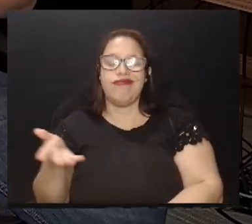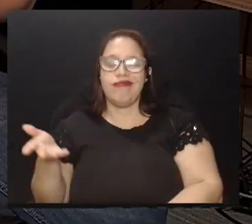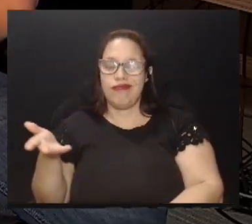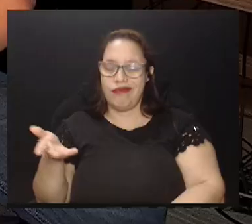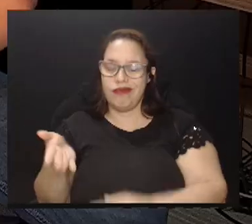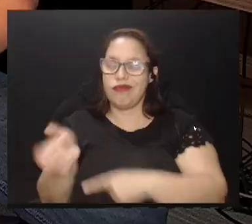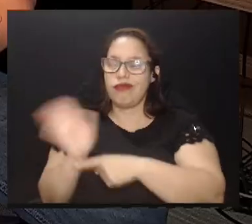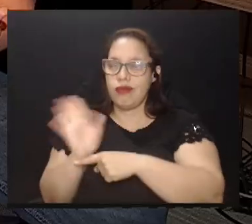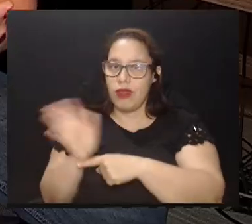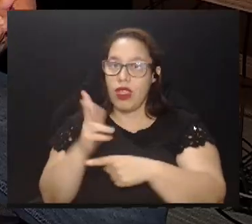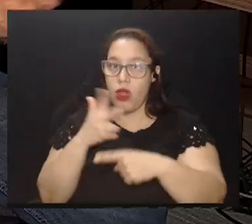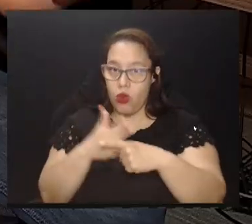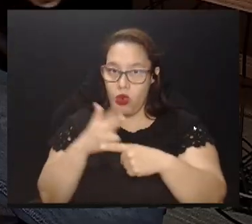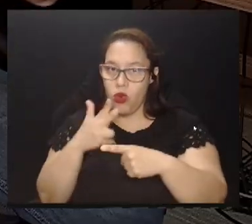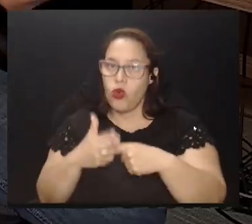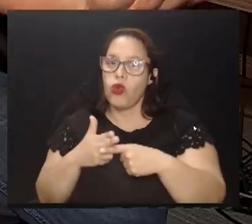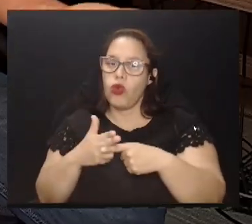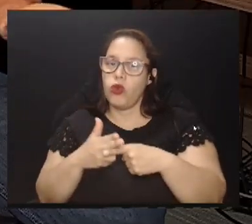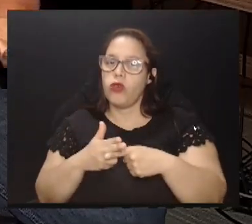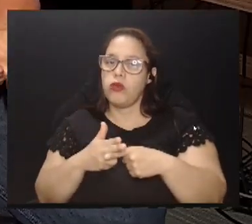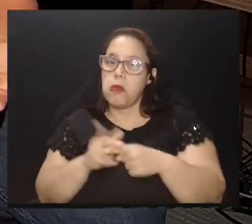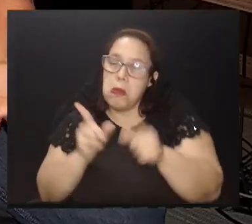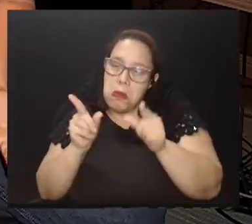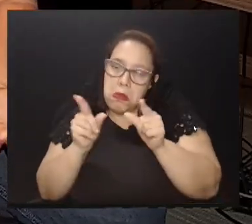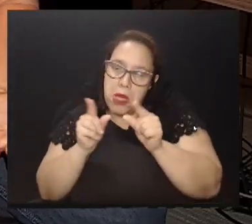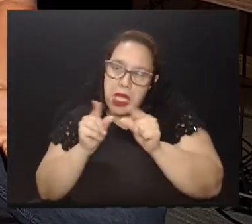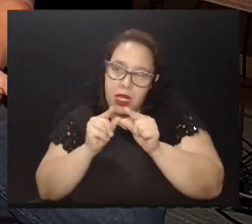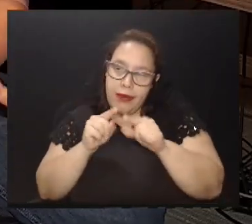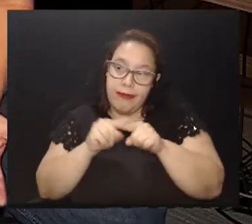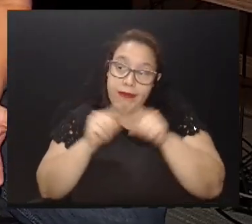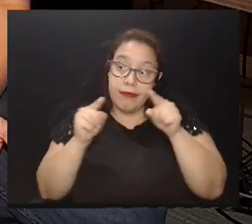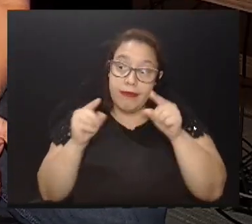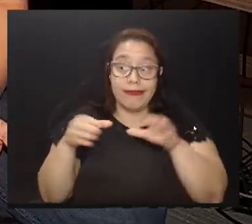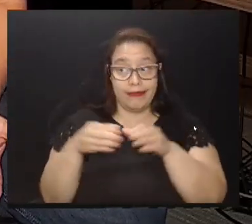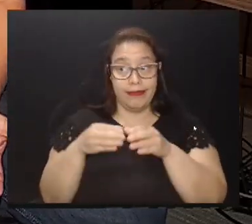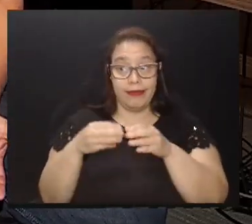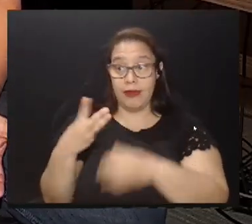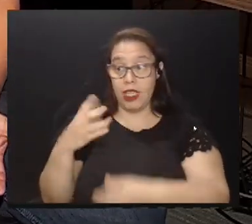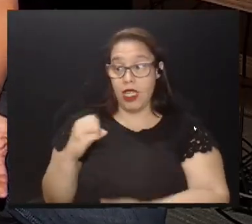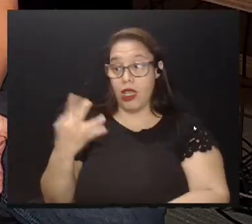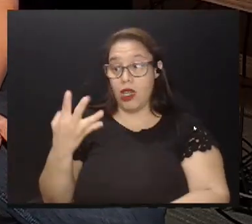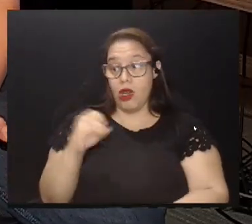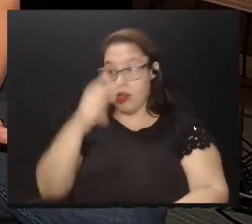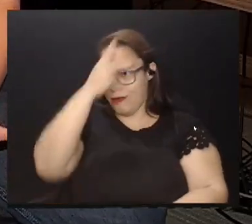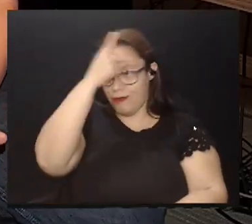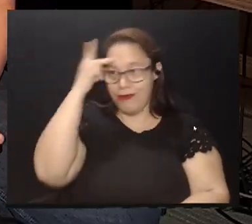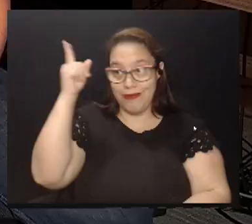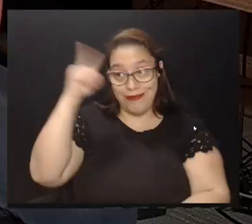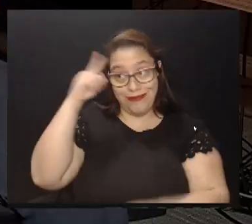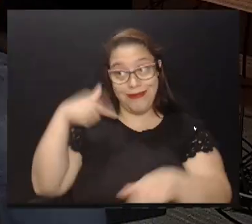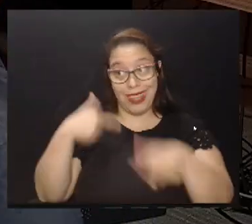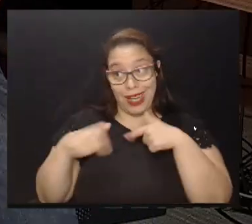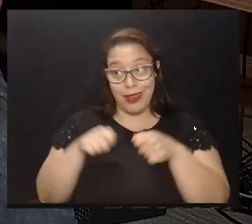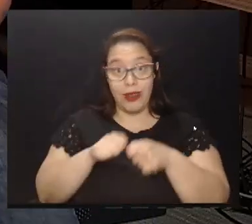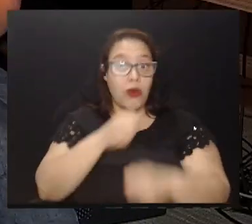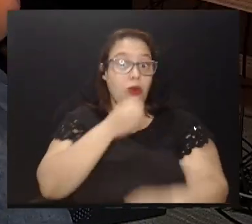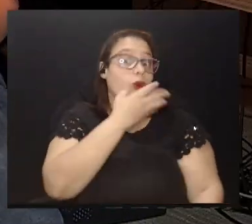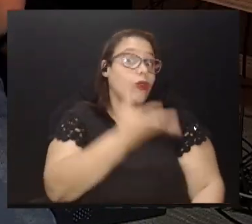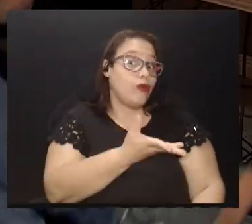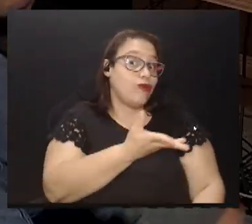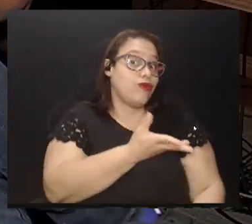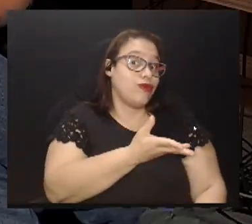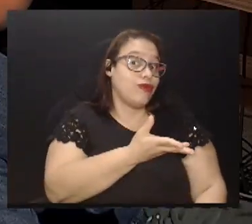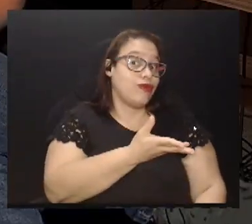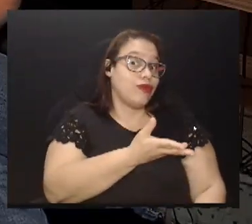filme relativamente pequeno, mas é uma equipe de 30, 40 pessoas que está aí todo dia trabalhando. Pois é, esse é o tchan do negócio,